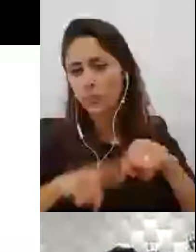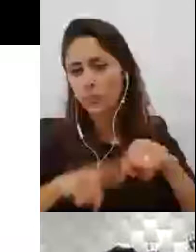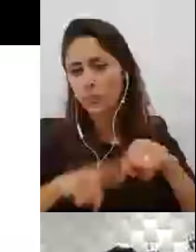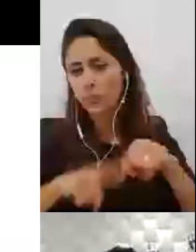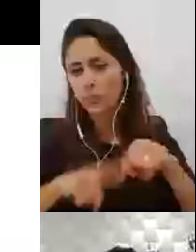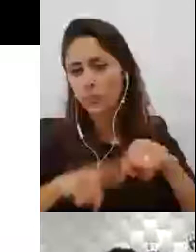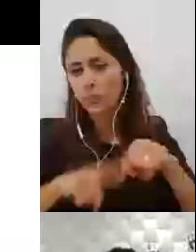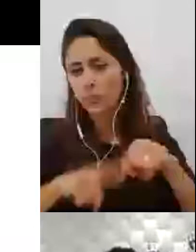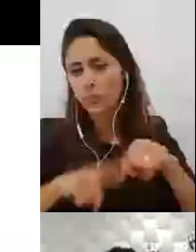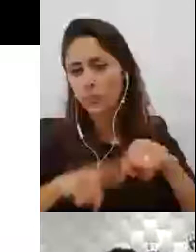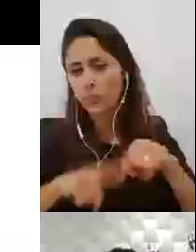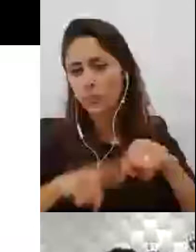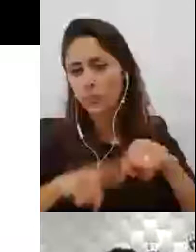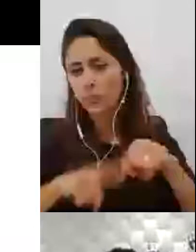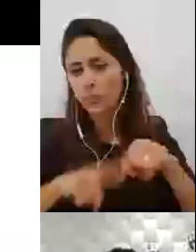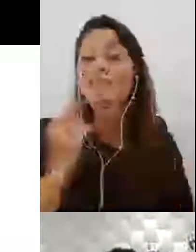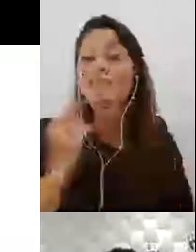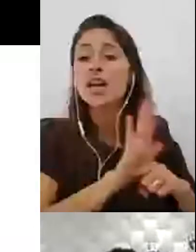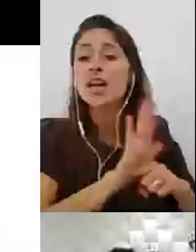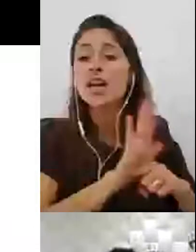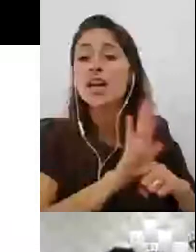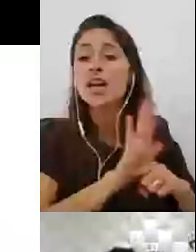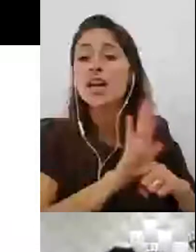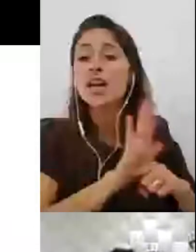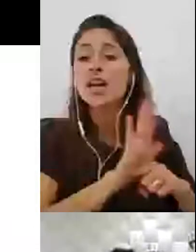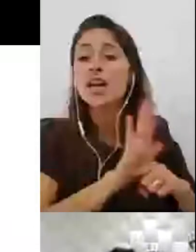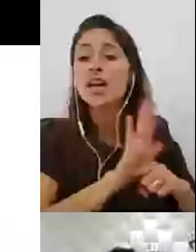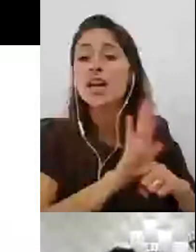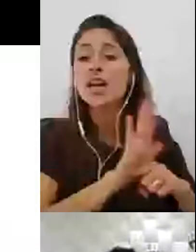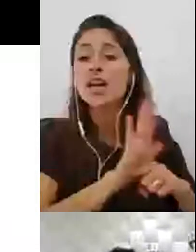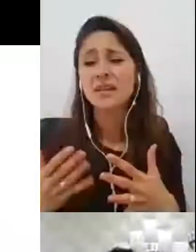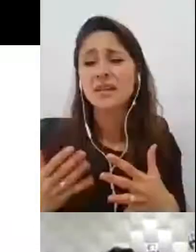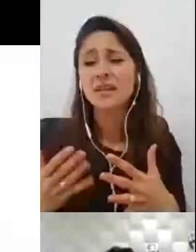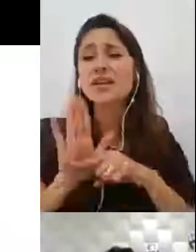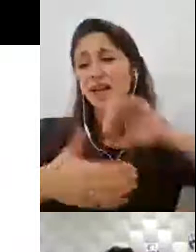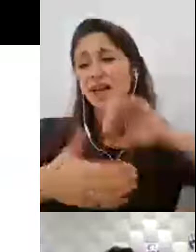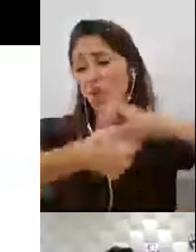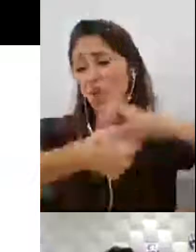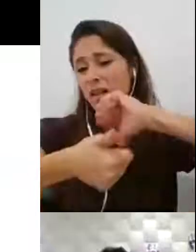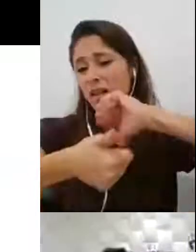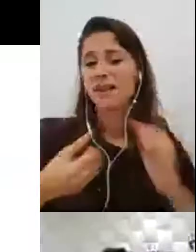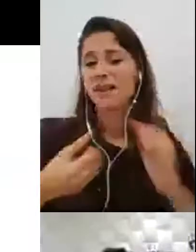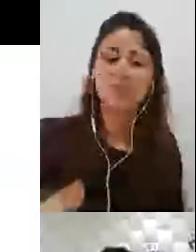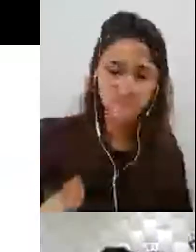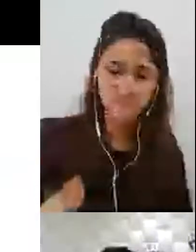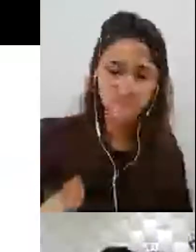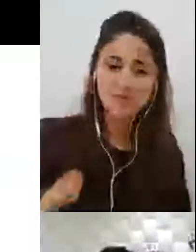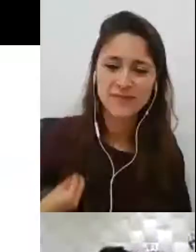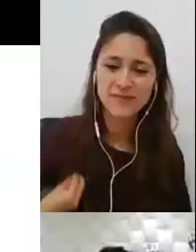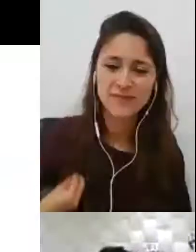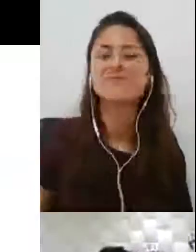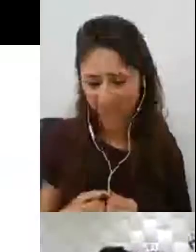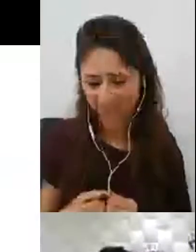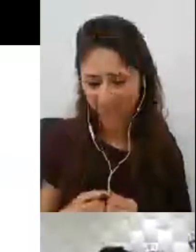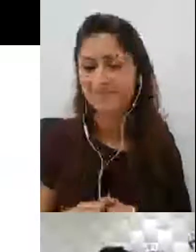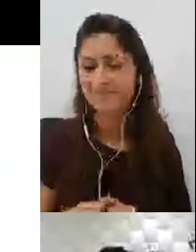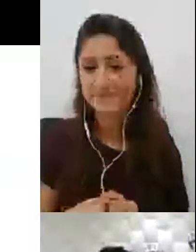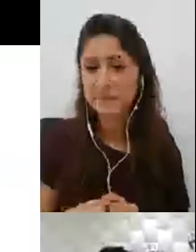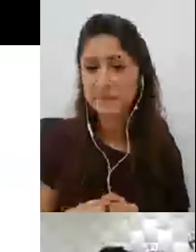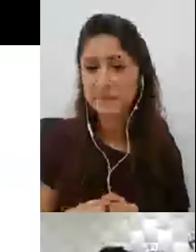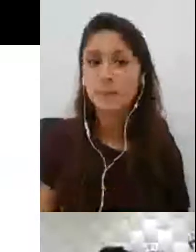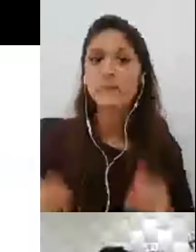a sociedade, nós ajudamos a mobilidade, melhorando a qualidade de vida ao longo de todo esse processo. Da mesma forma, a